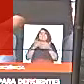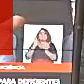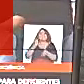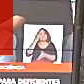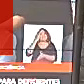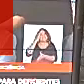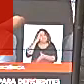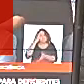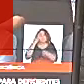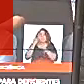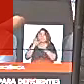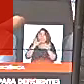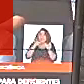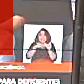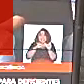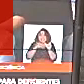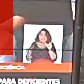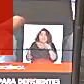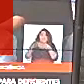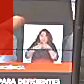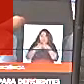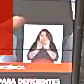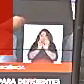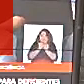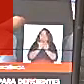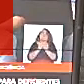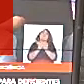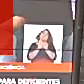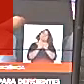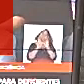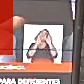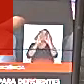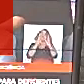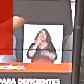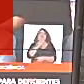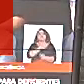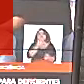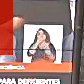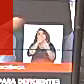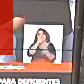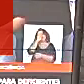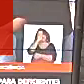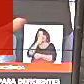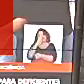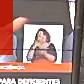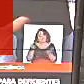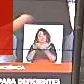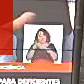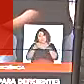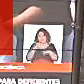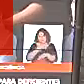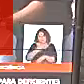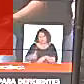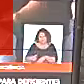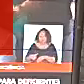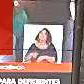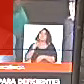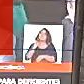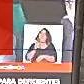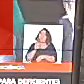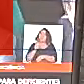gente possa alcançar o nosso objetivo este, principal dessa audiência, que é realmente sensibilizar